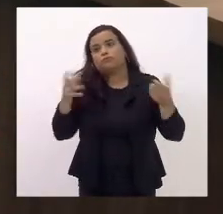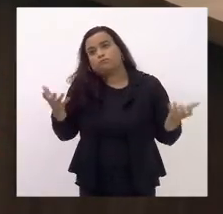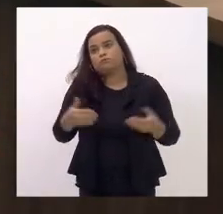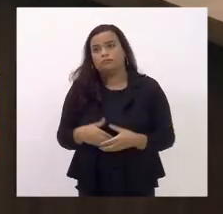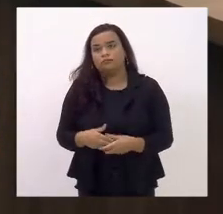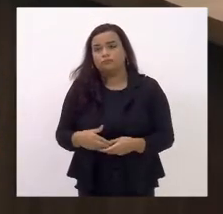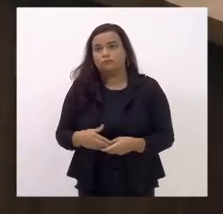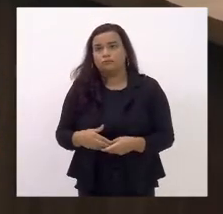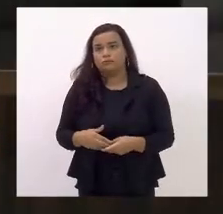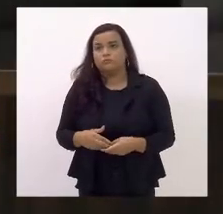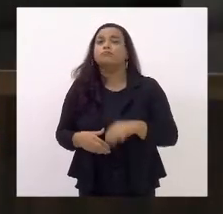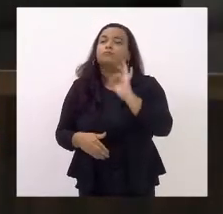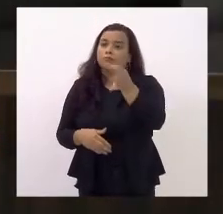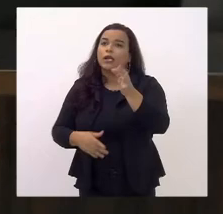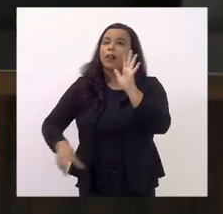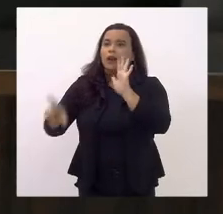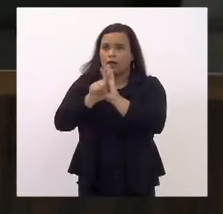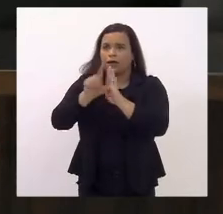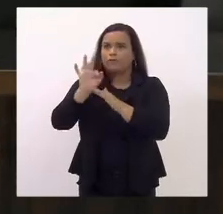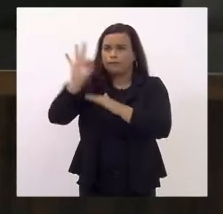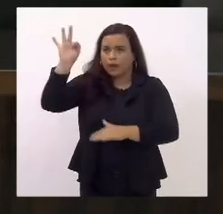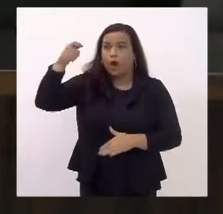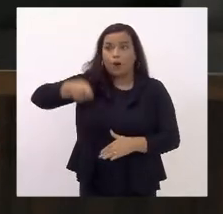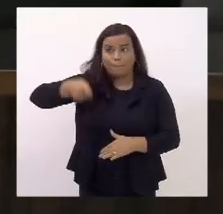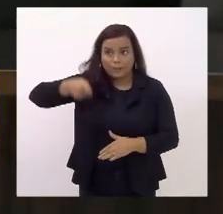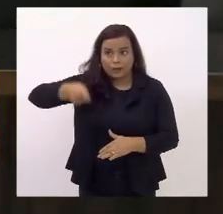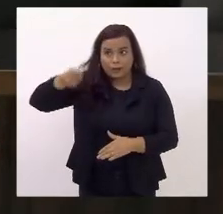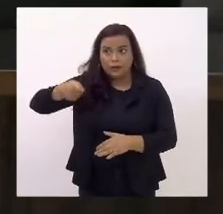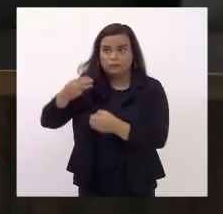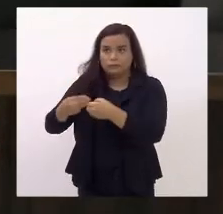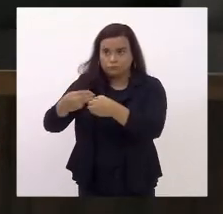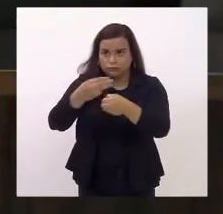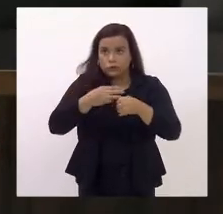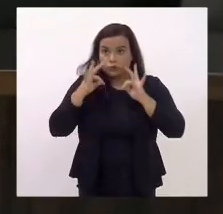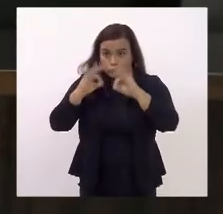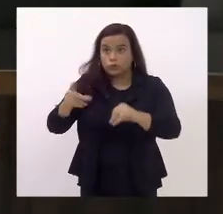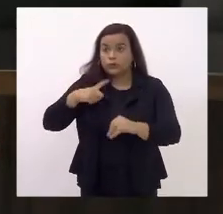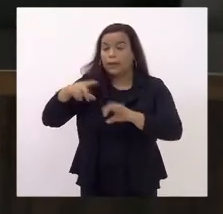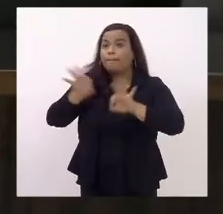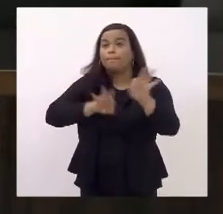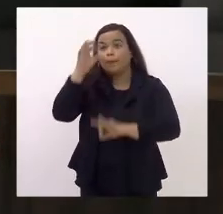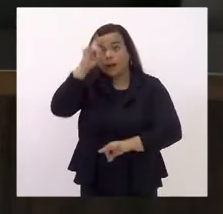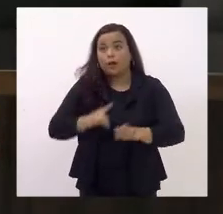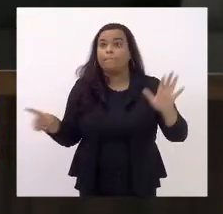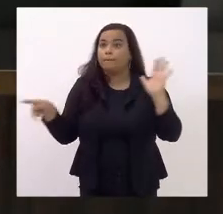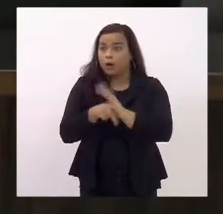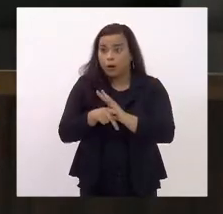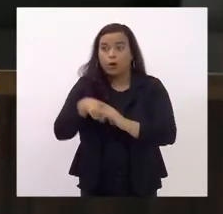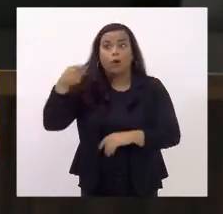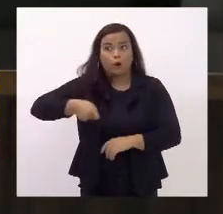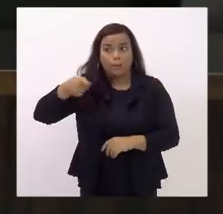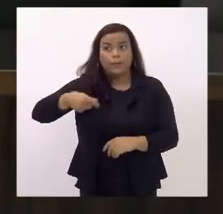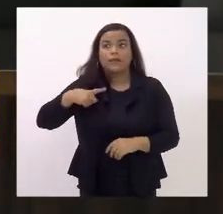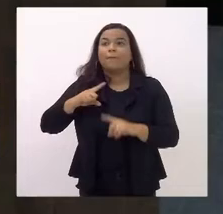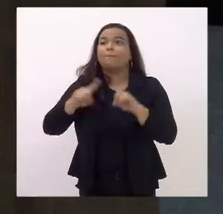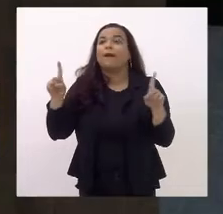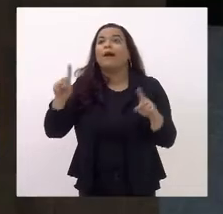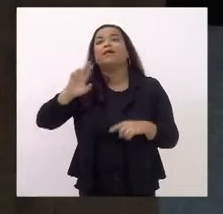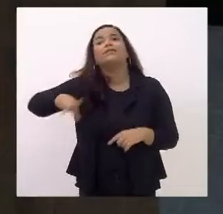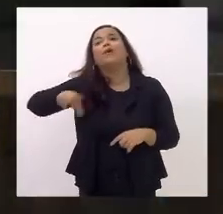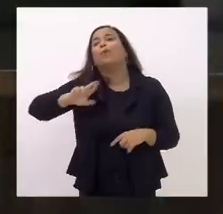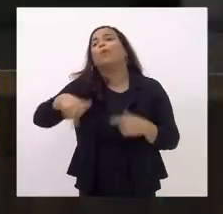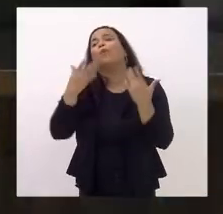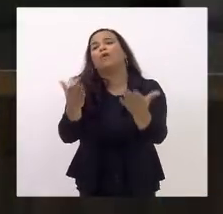né? Tem legislação federal que obrigou todos os municípios a terem o seu plano diretor. Sim, mas não é isso, senhor presidente.